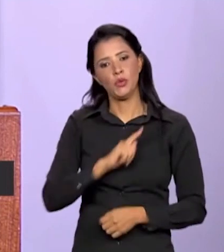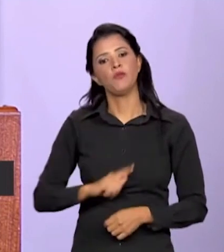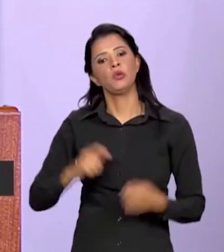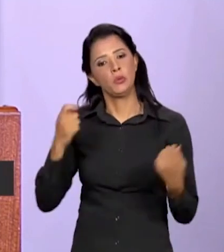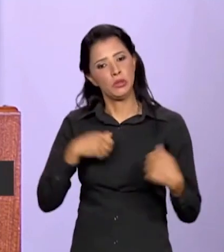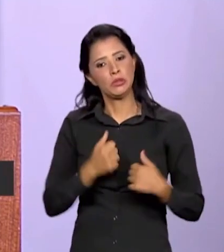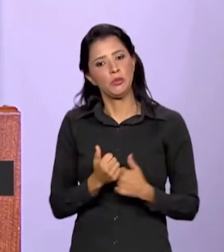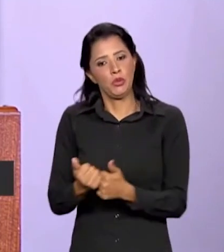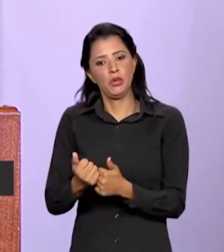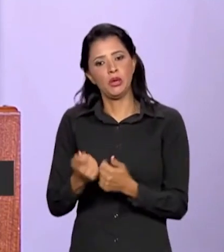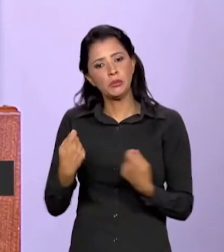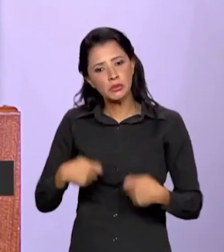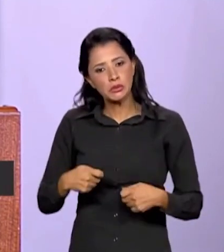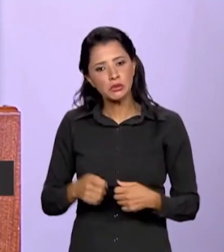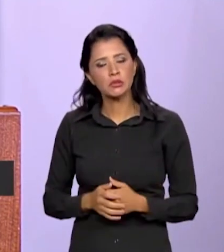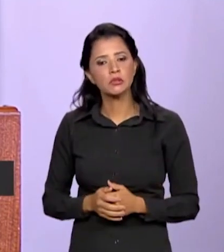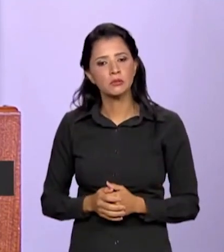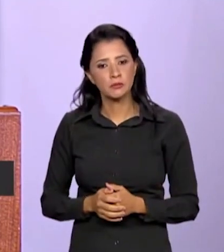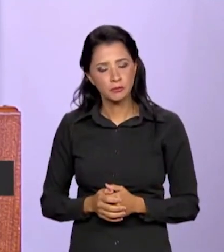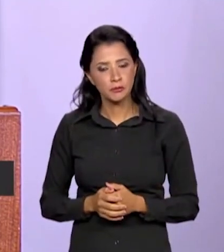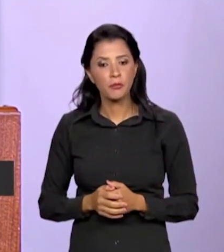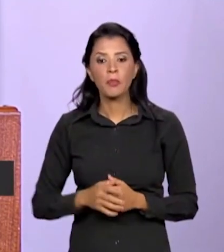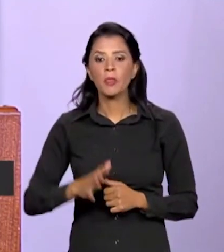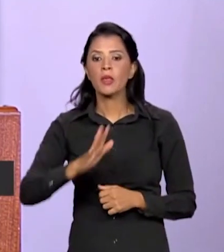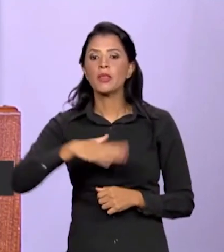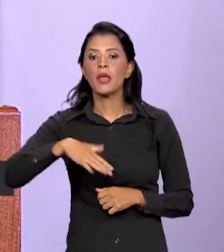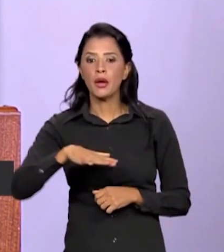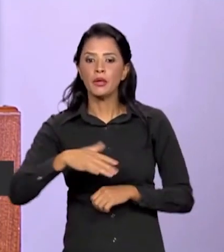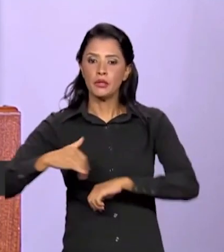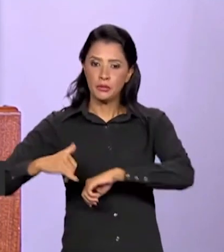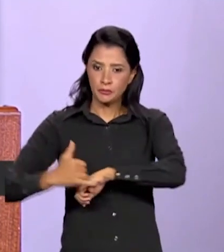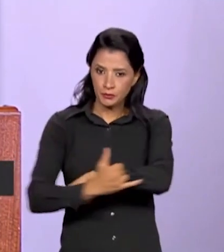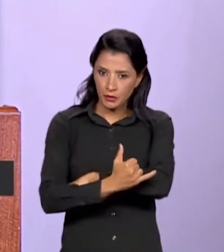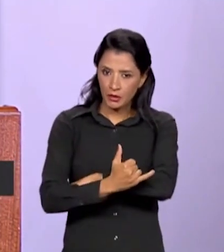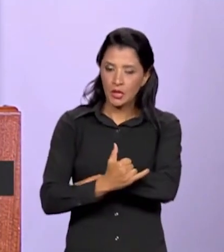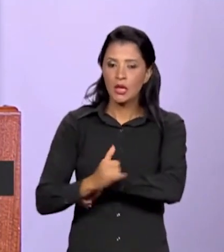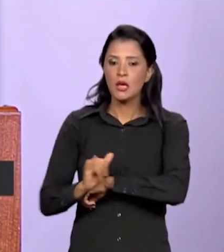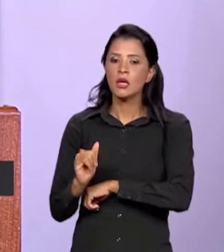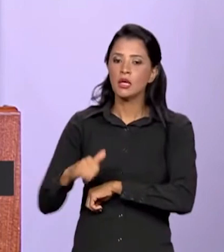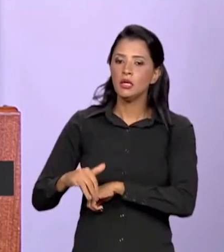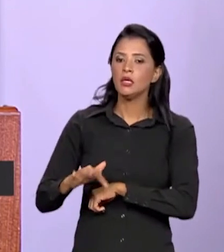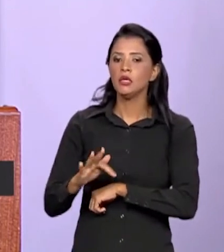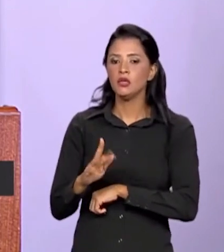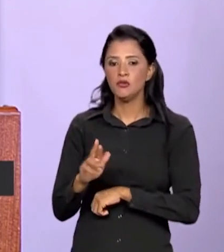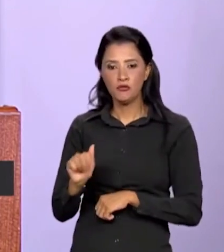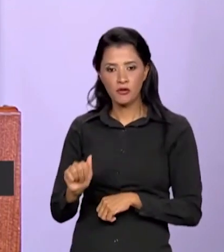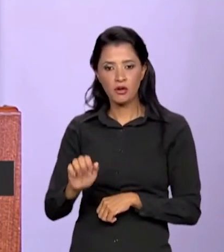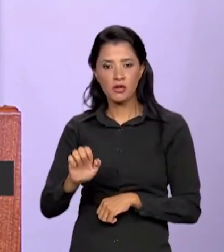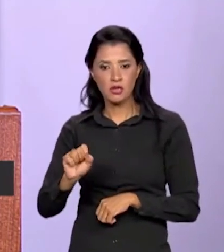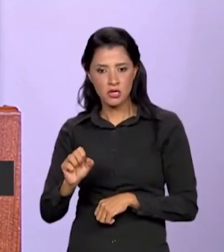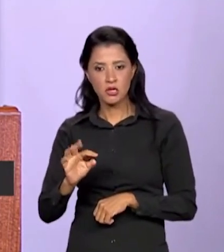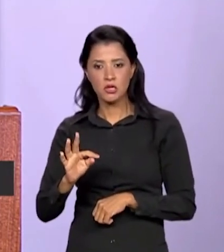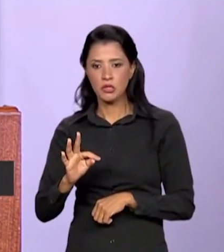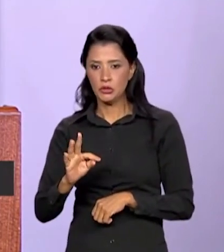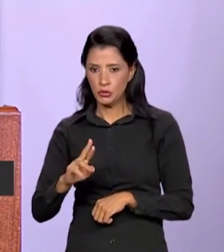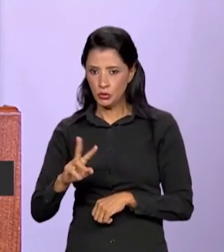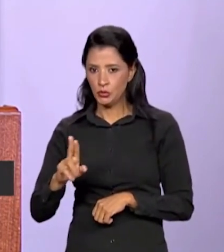contribuir. Na área de infraestrutura, quem é que vai investir em infraestrutura se não